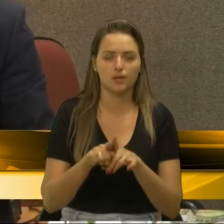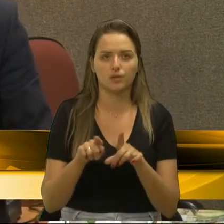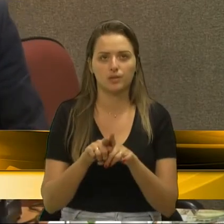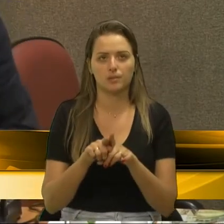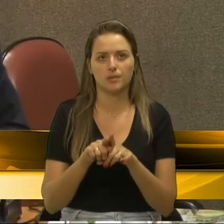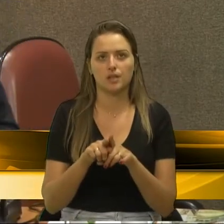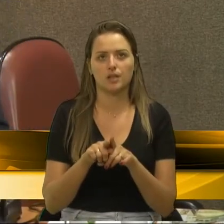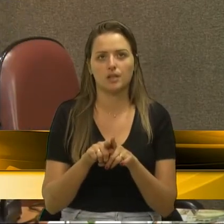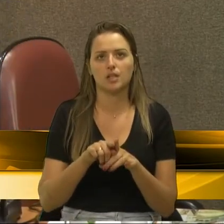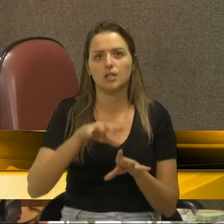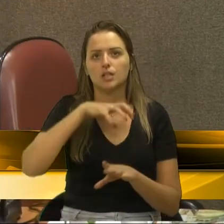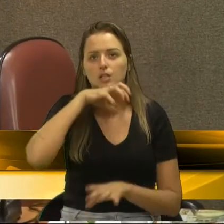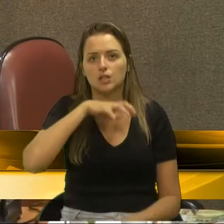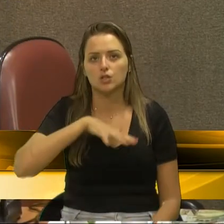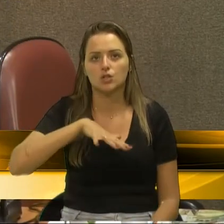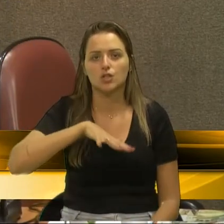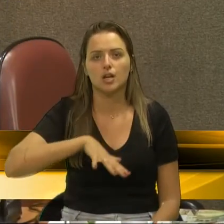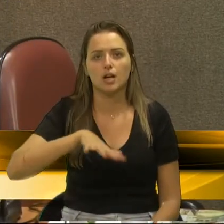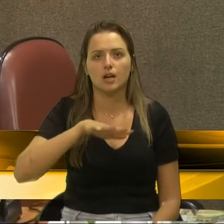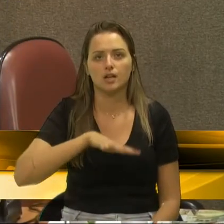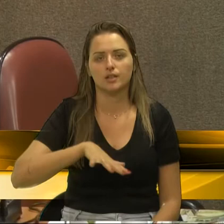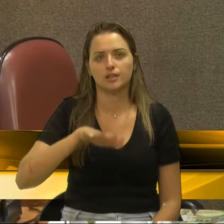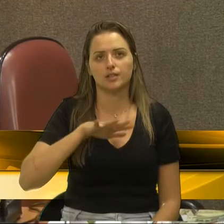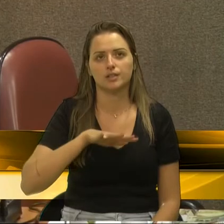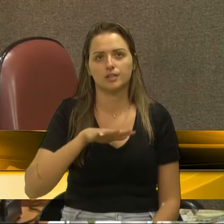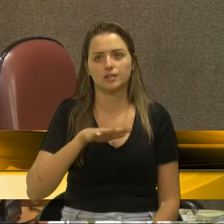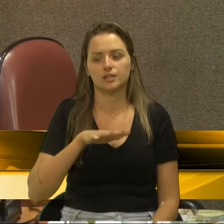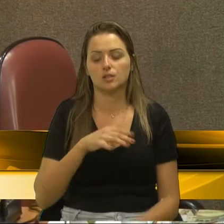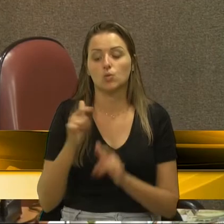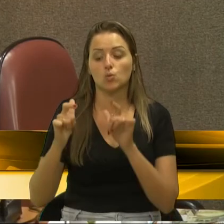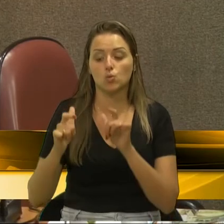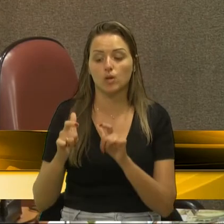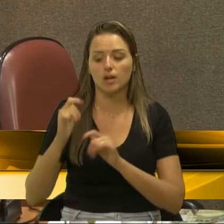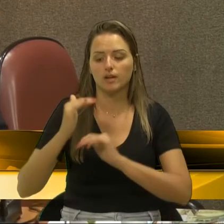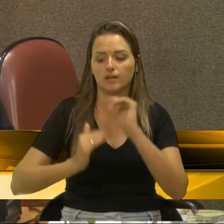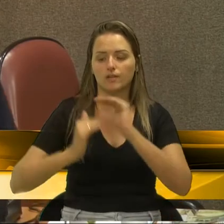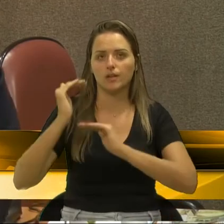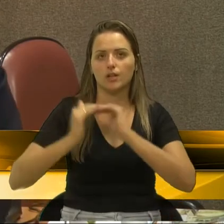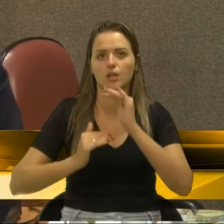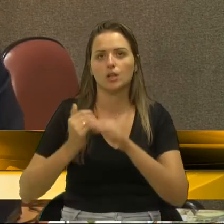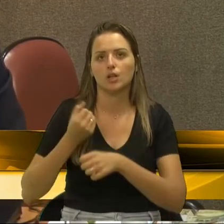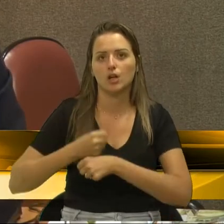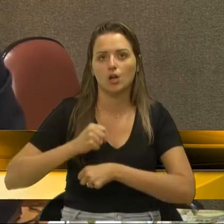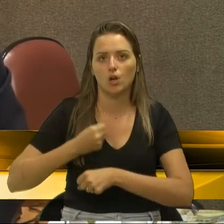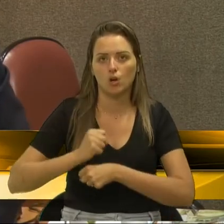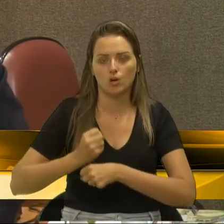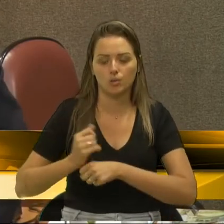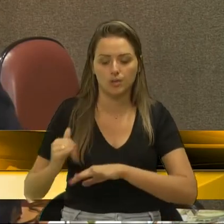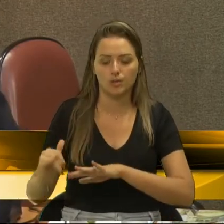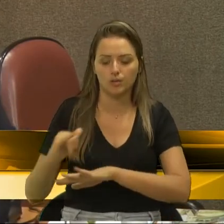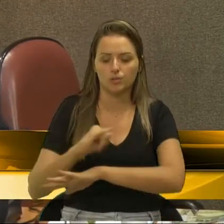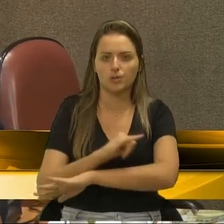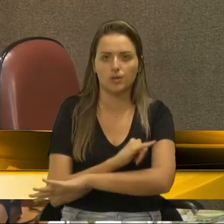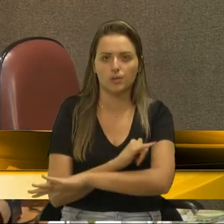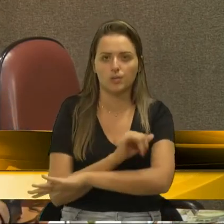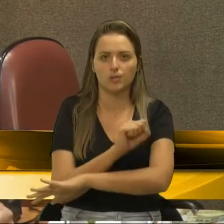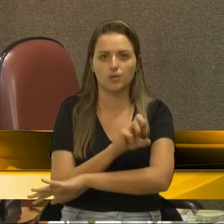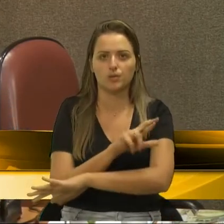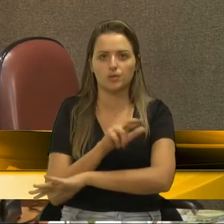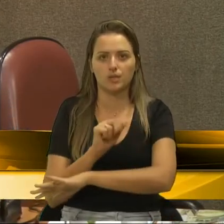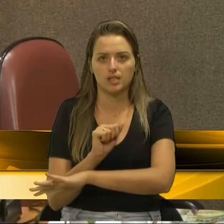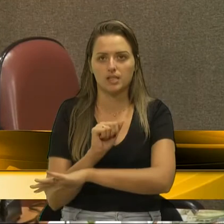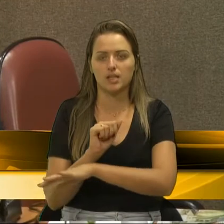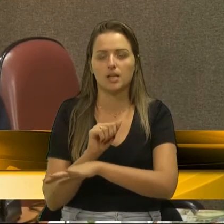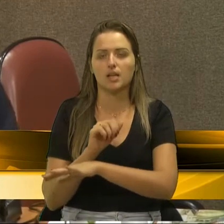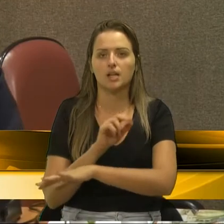indenizações de áreas onde será construído o futuro aeroporto regional da Serra Gaúcha em